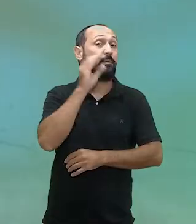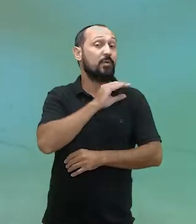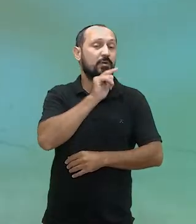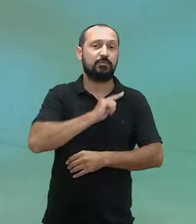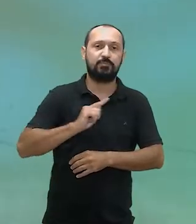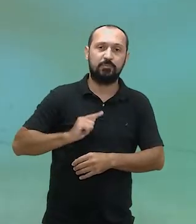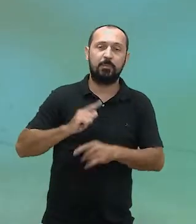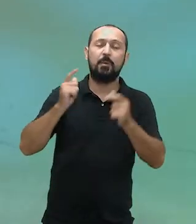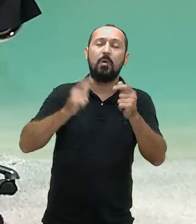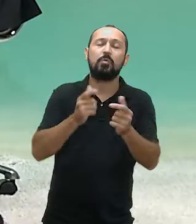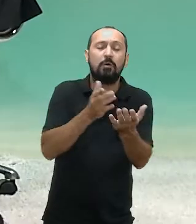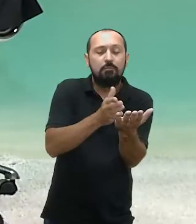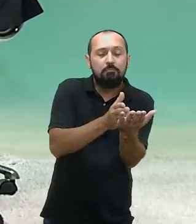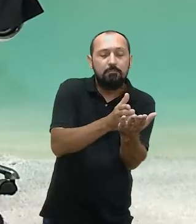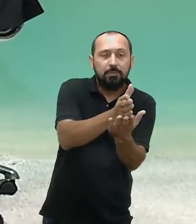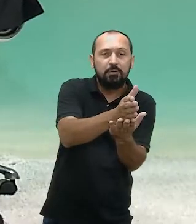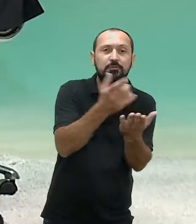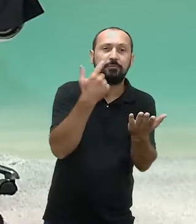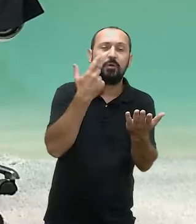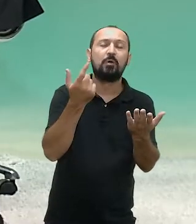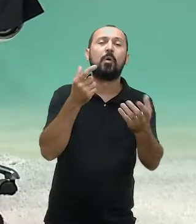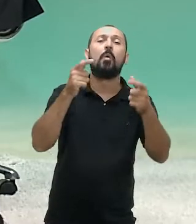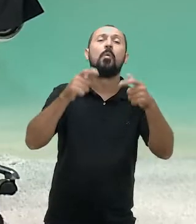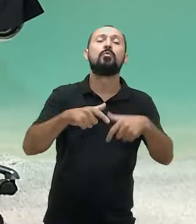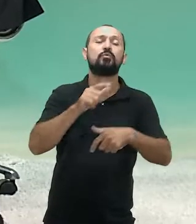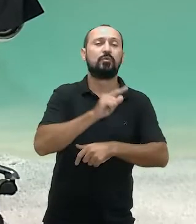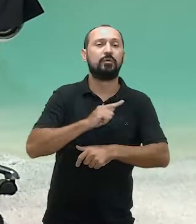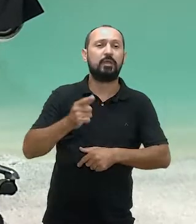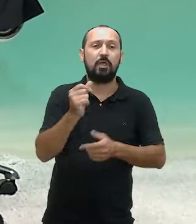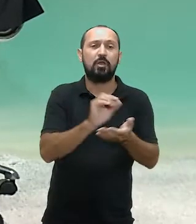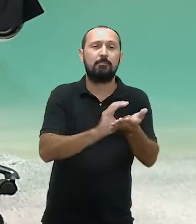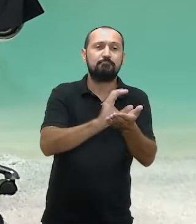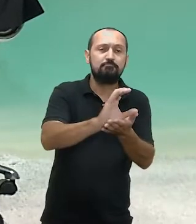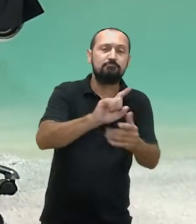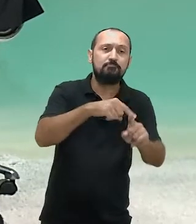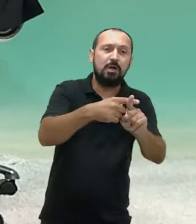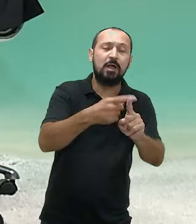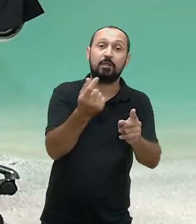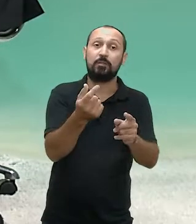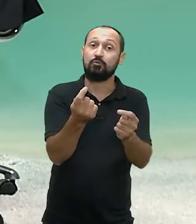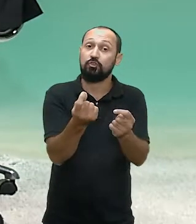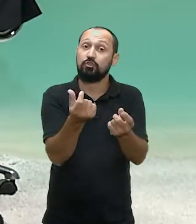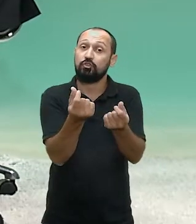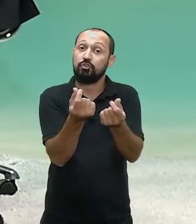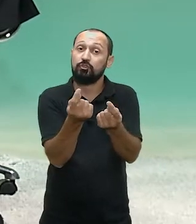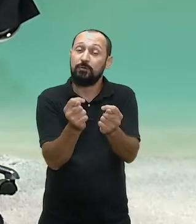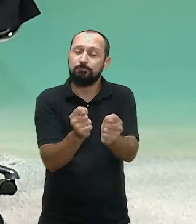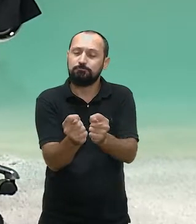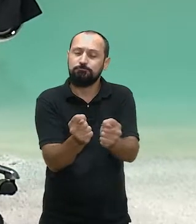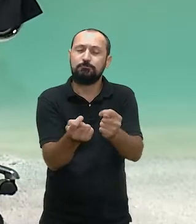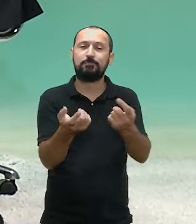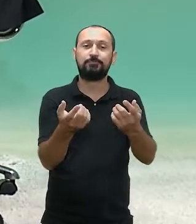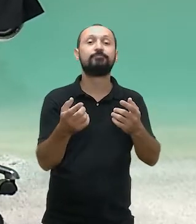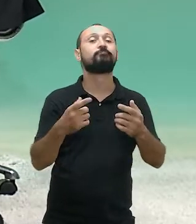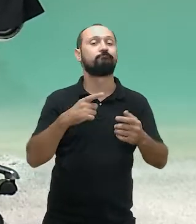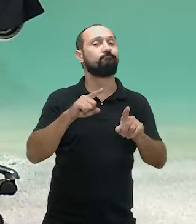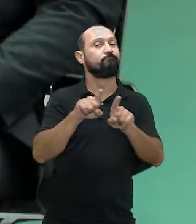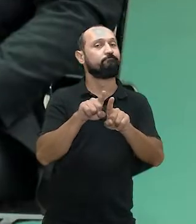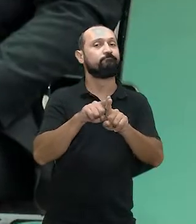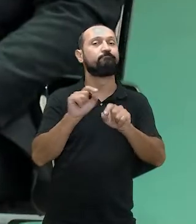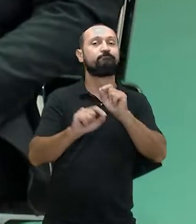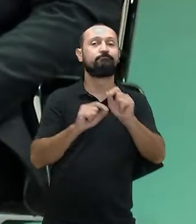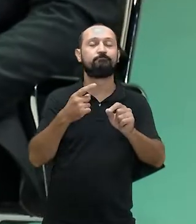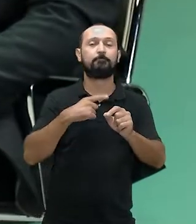governo. Para onde a gente está caminhando, né? Qual é o plano do governo, se vai investir mais, se vai conter gastos. E, além de tudo,